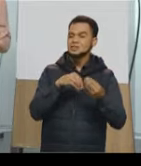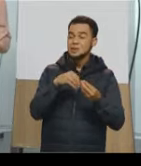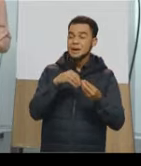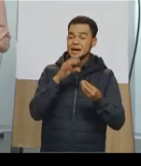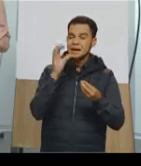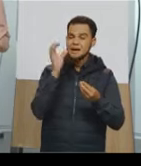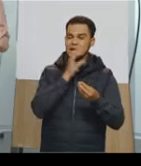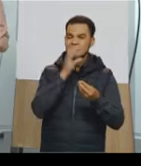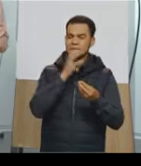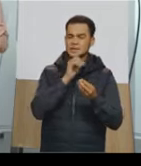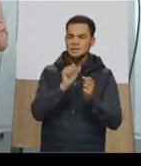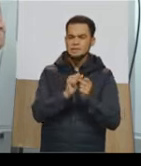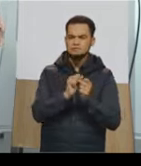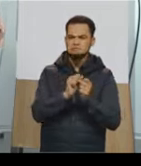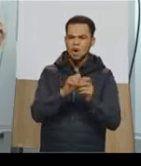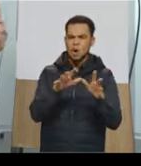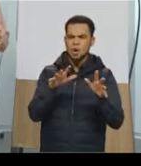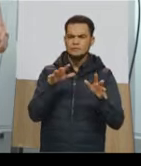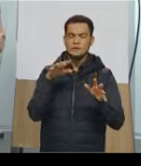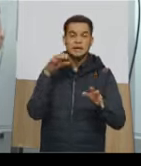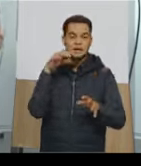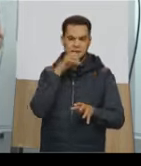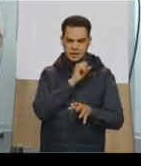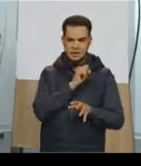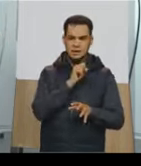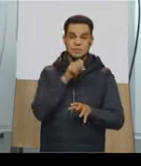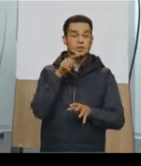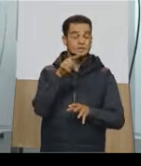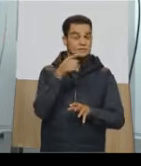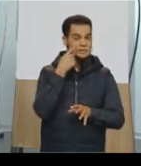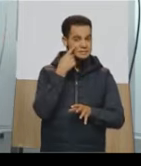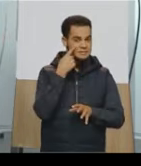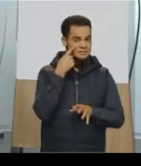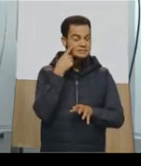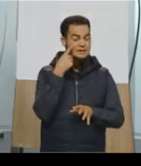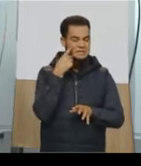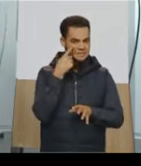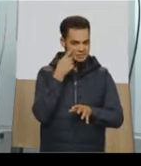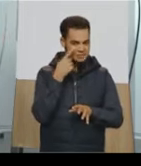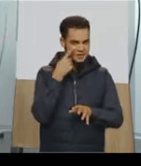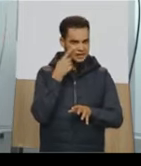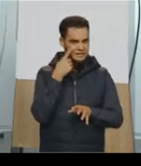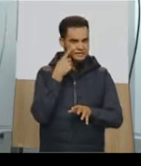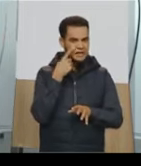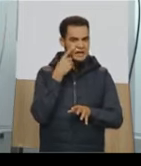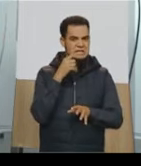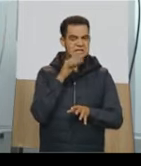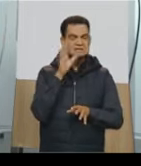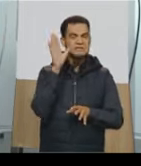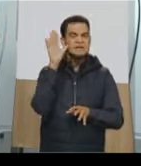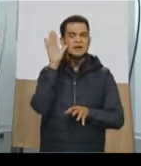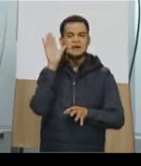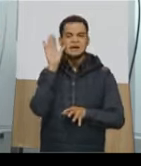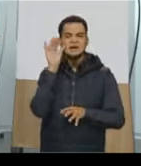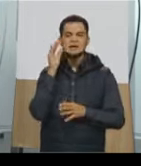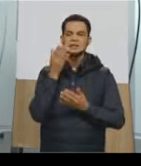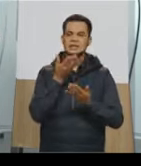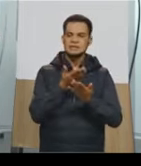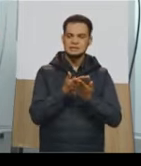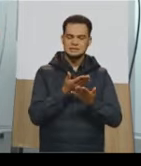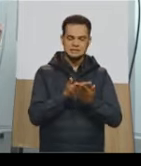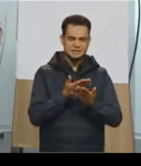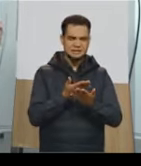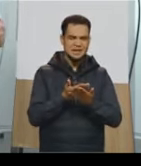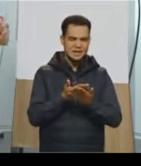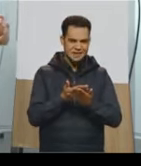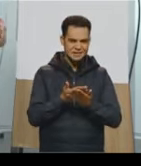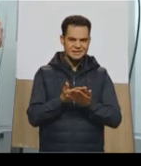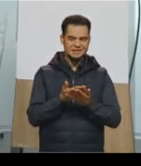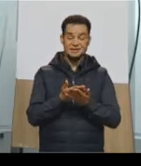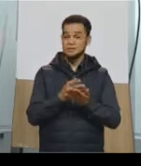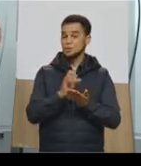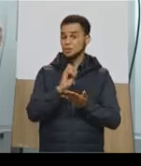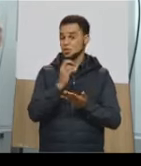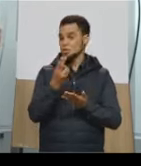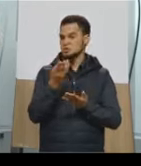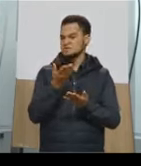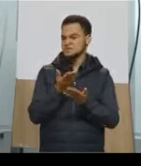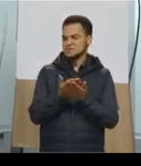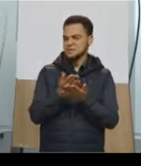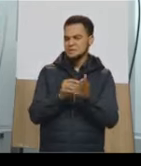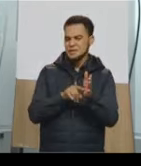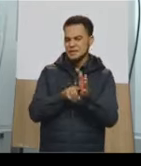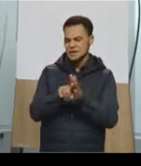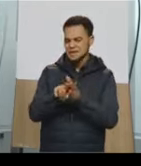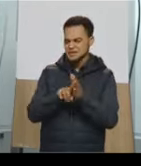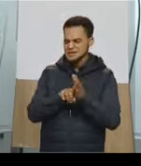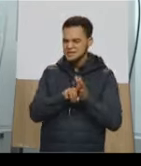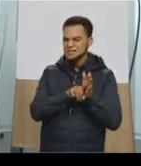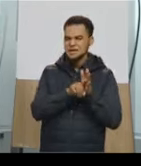mais importantes, que vocês normalmente irão ouvir na sala de aula, ou ouvir quando forem estudando, ou quando for